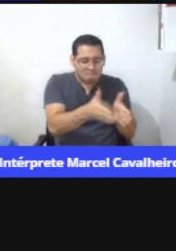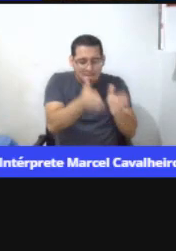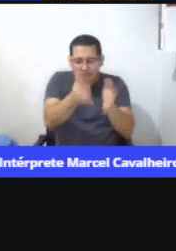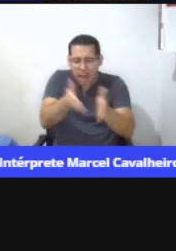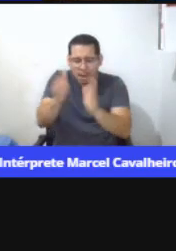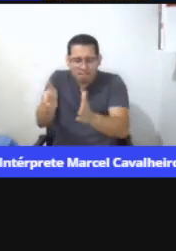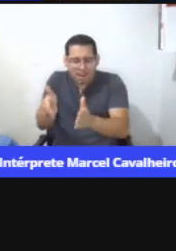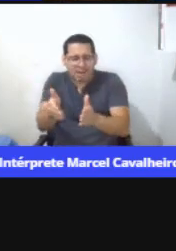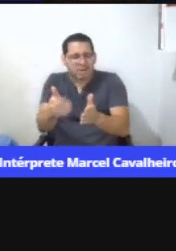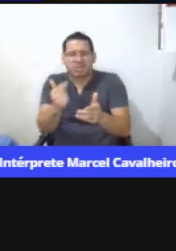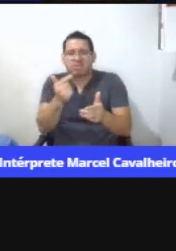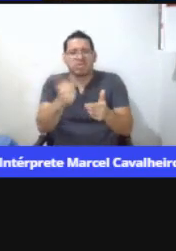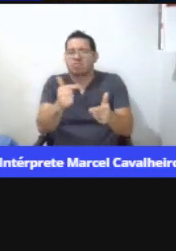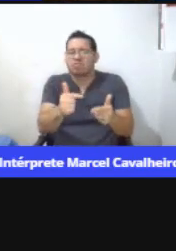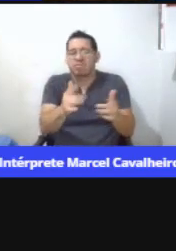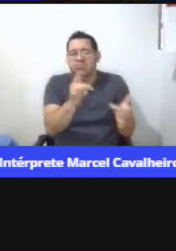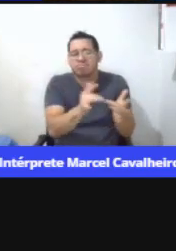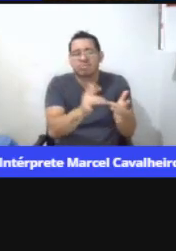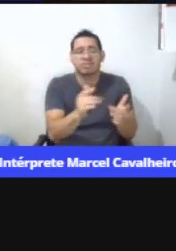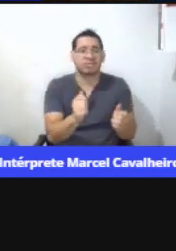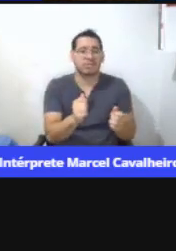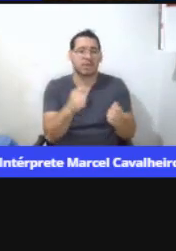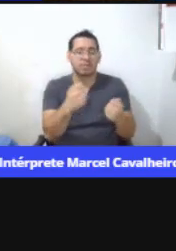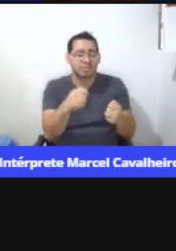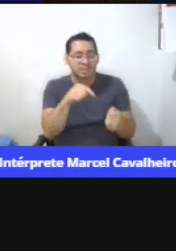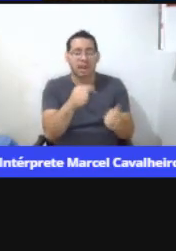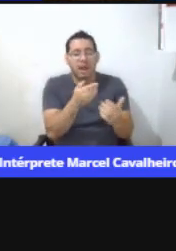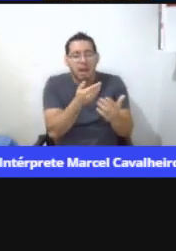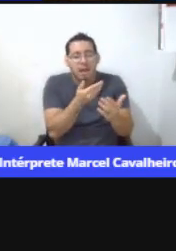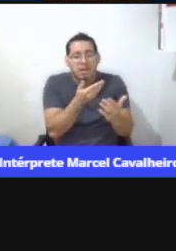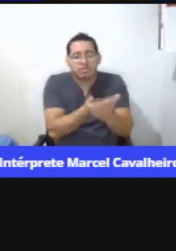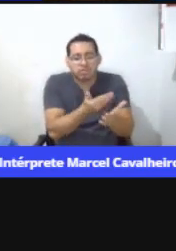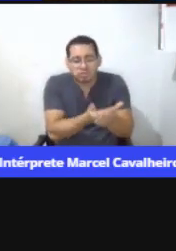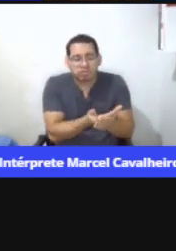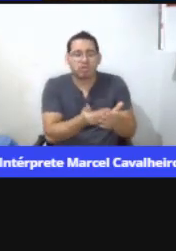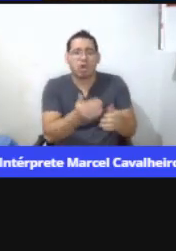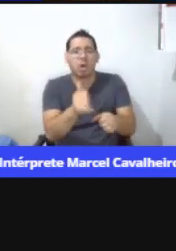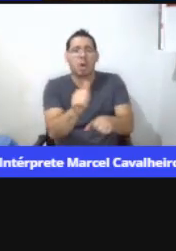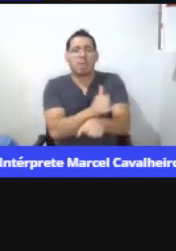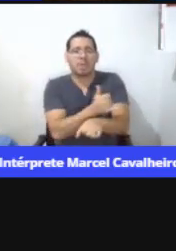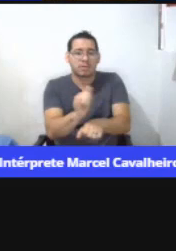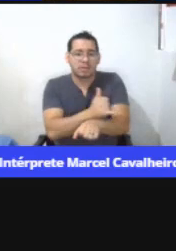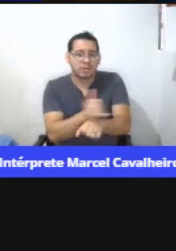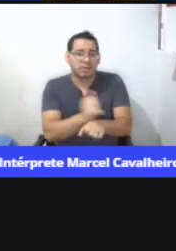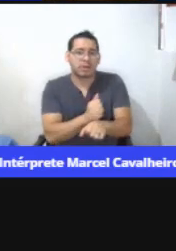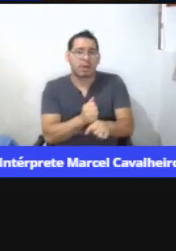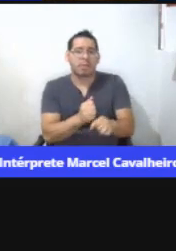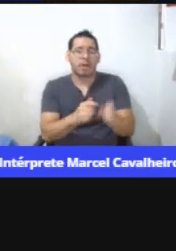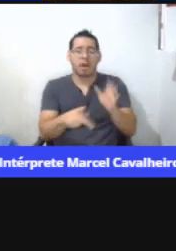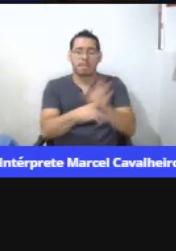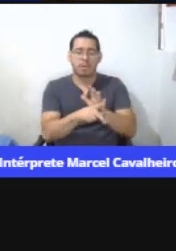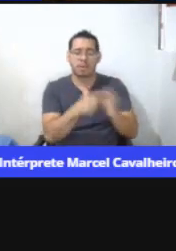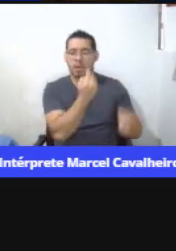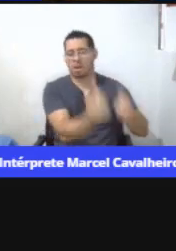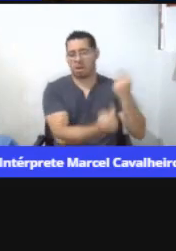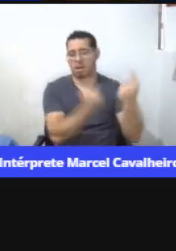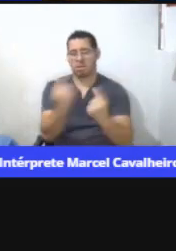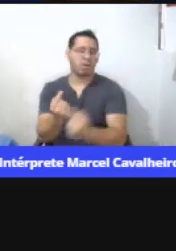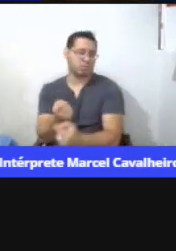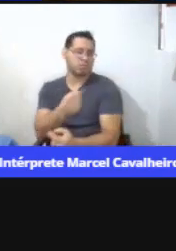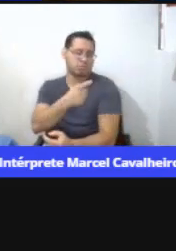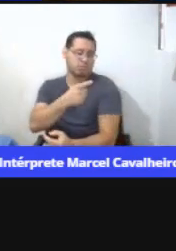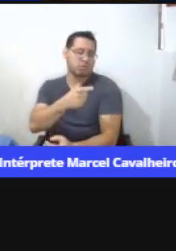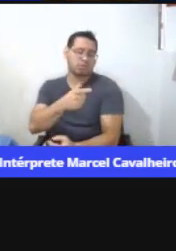o estudo das habilidades e o planejamento dos saberes que são sugeridos para cada um dos anos, né,